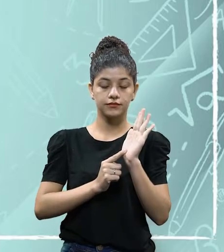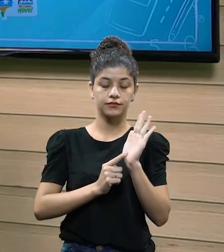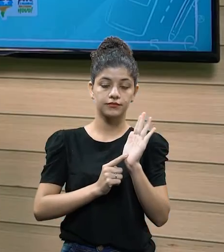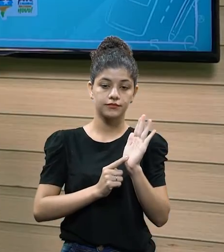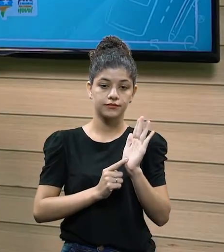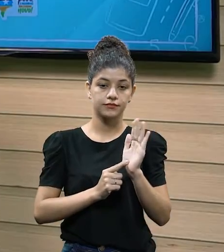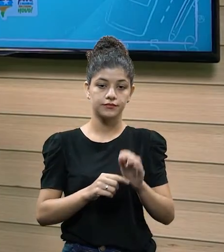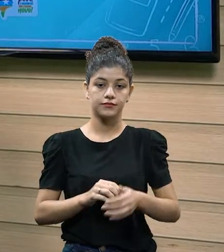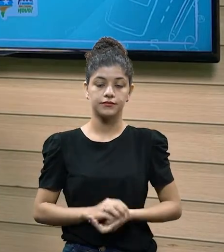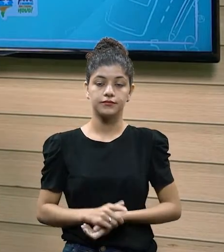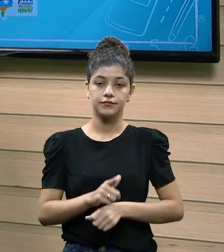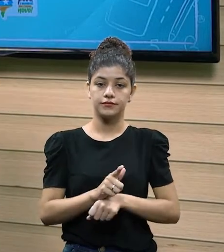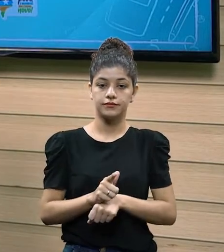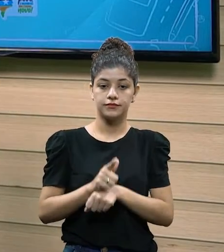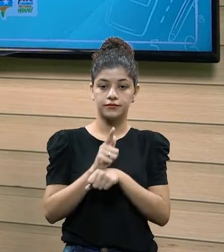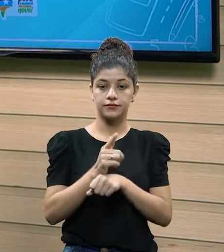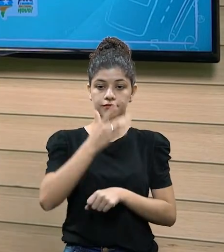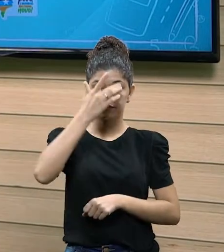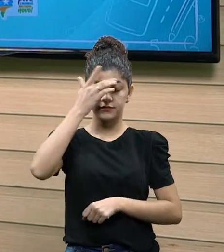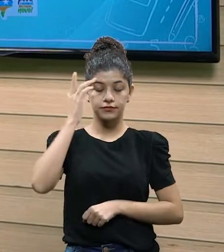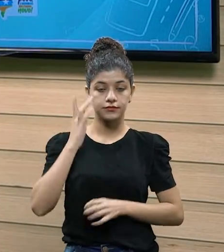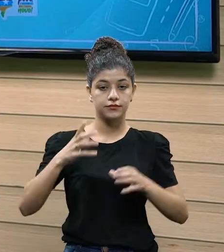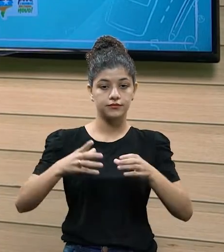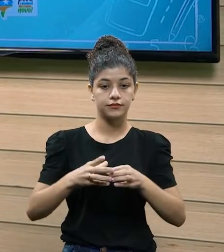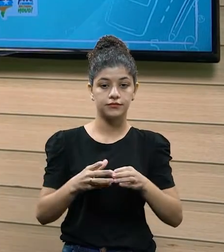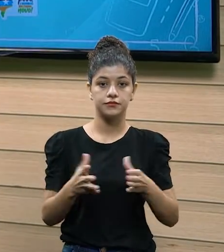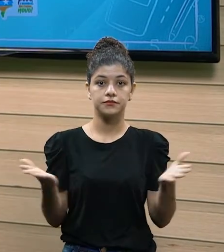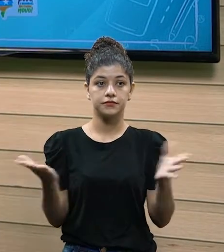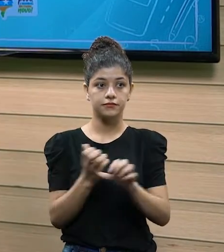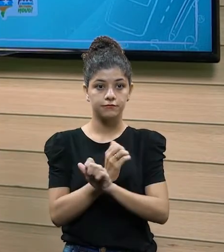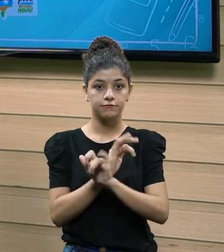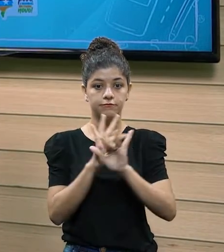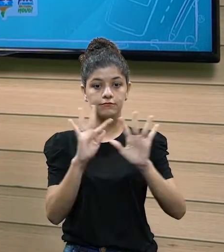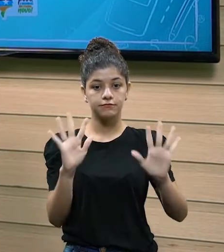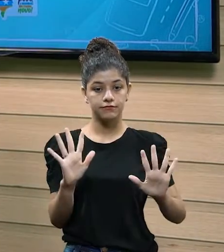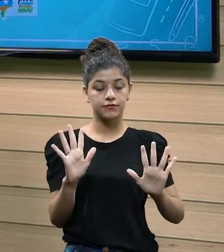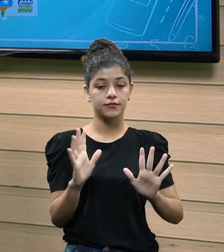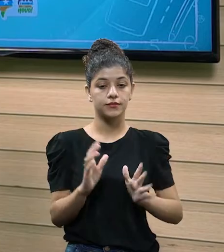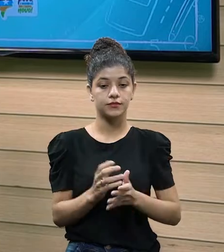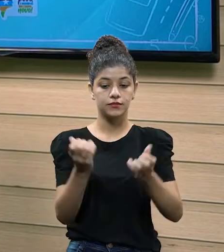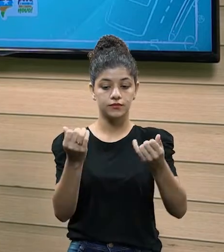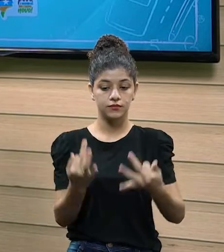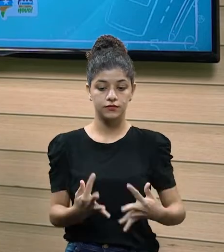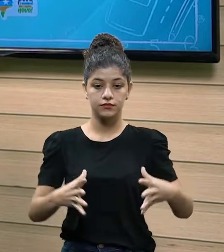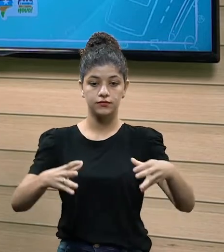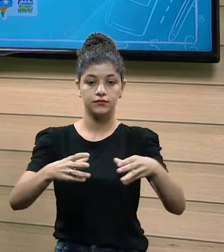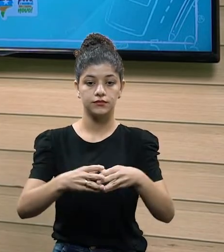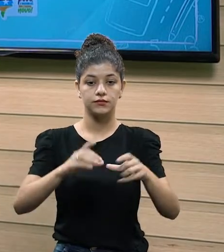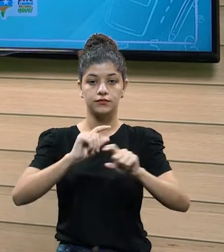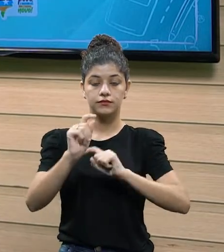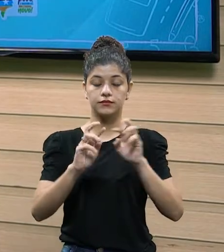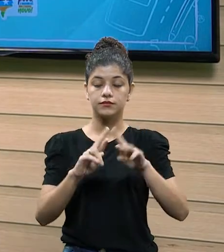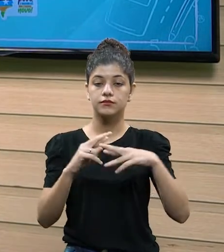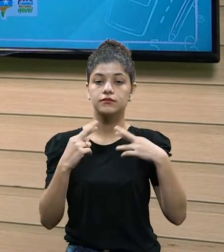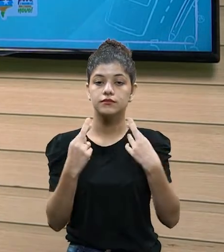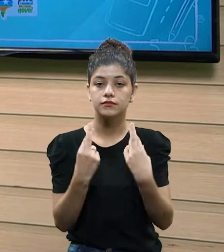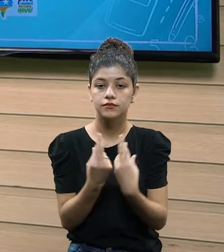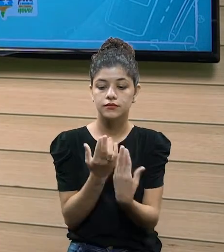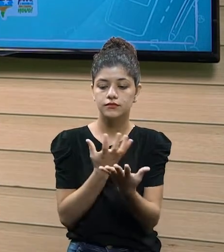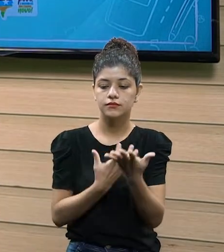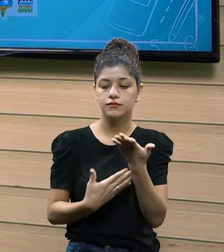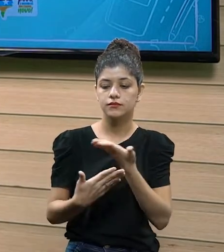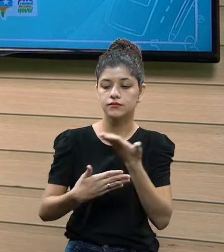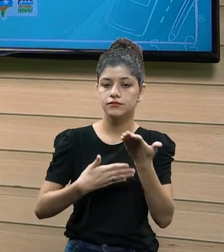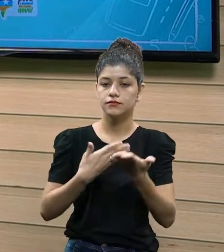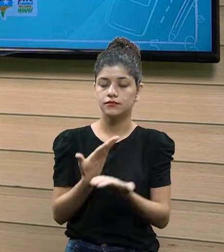e Equipes. Já ficou muito claro, né? Já ficou bem óbvio que quando eu falo em equipes eu falo de união, de troca de energia, de uma sinergia,